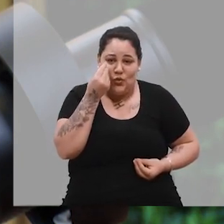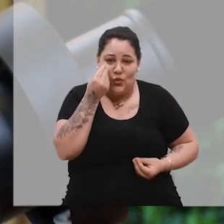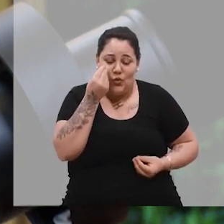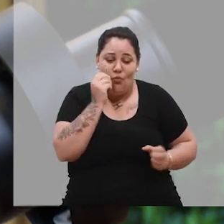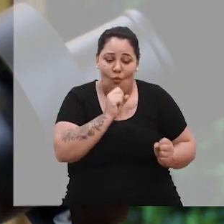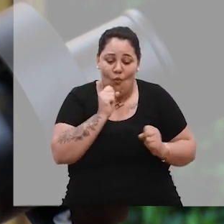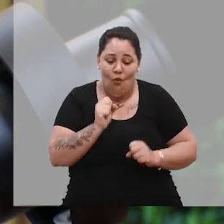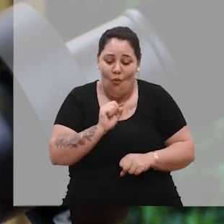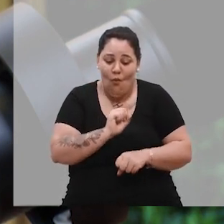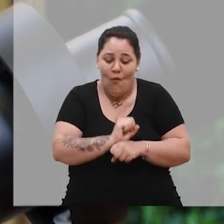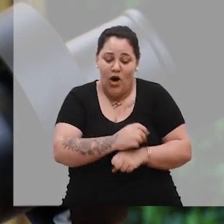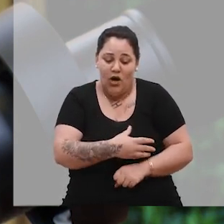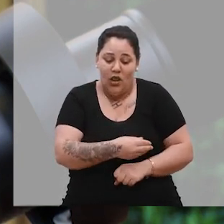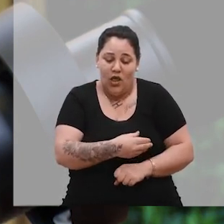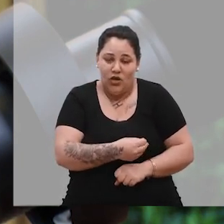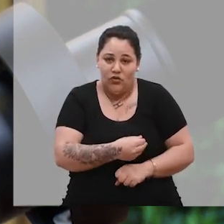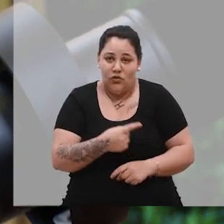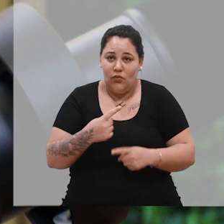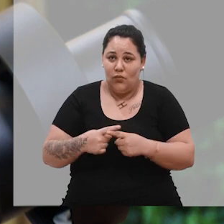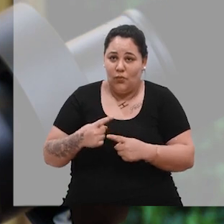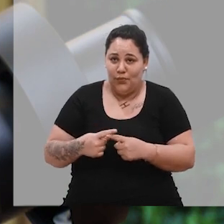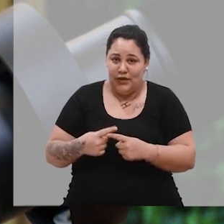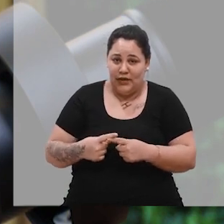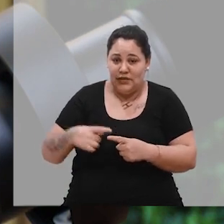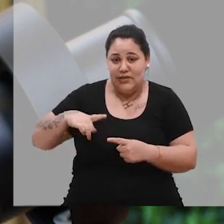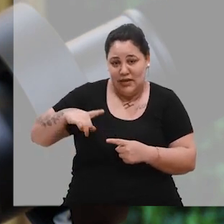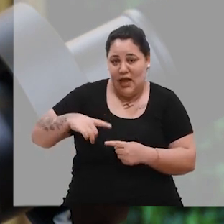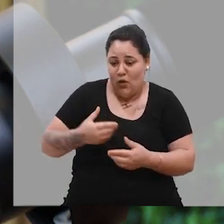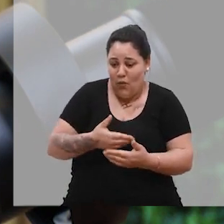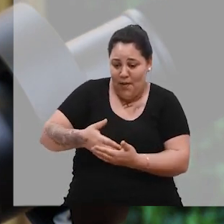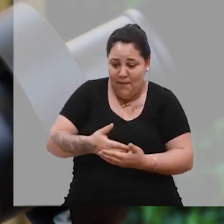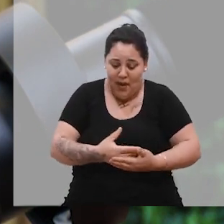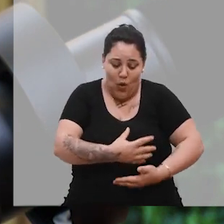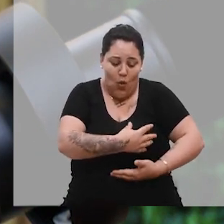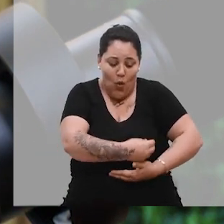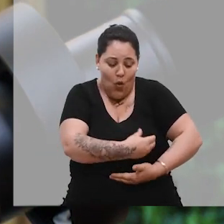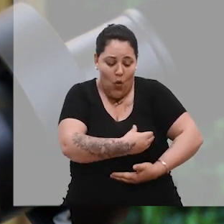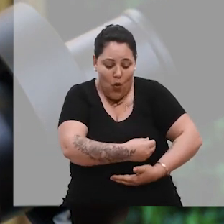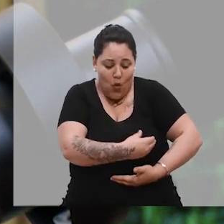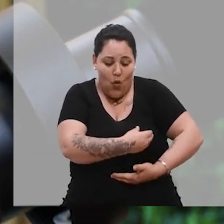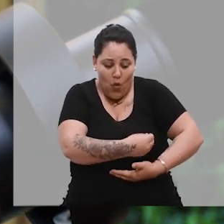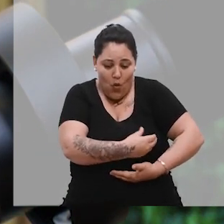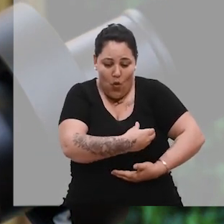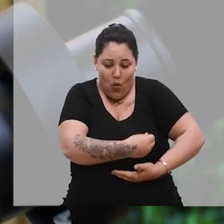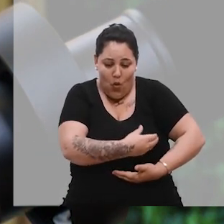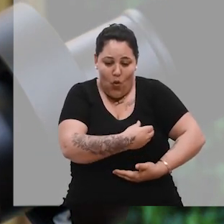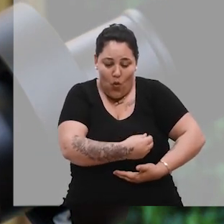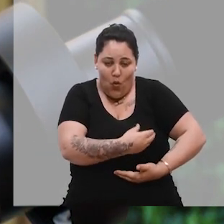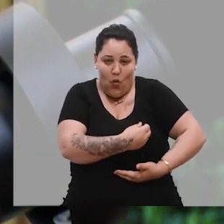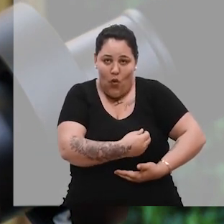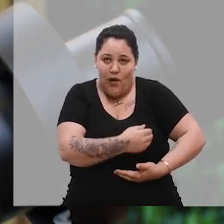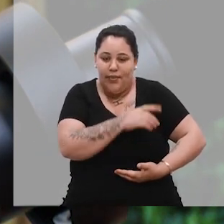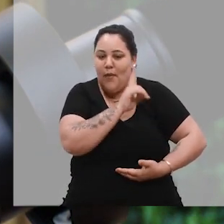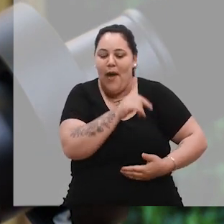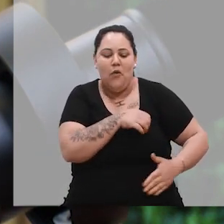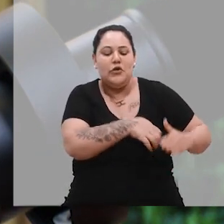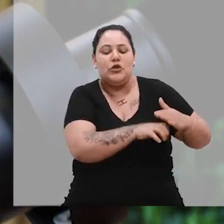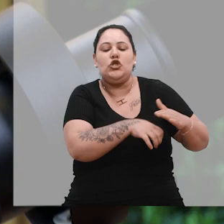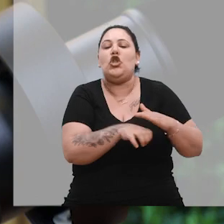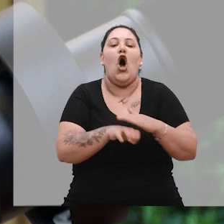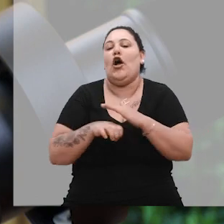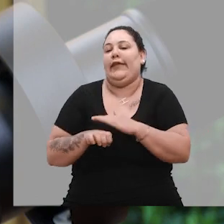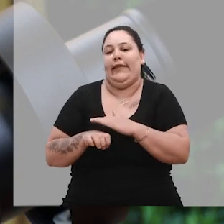toda vez que tiver um bebê sugando, a gente vai ter produção, a gente vai ter leite. Então, ele não é um estoque que a gente tá lá na gestação fazendo